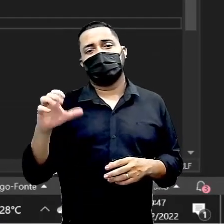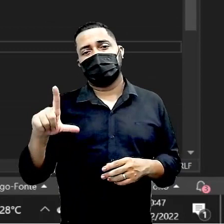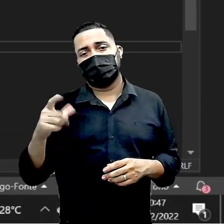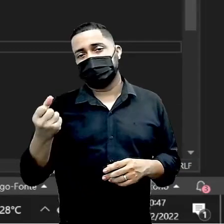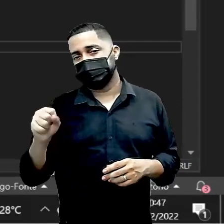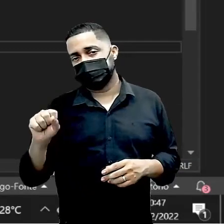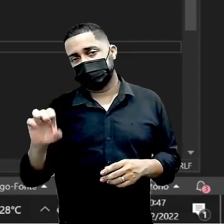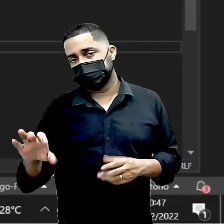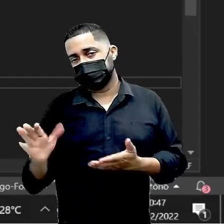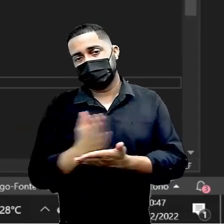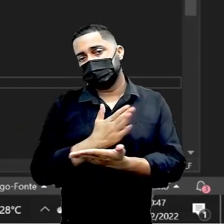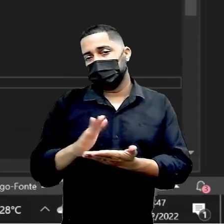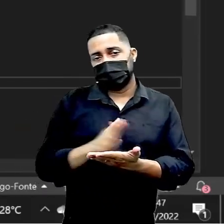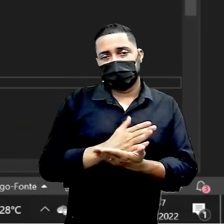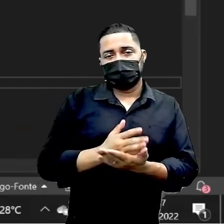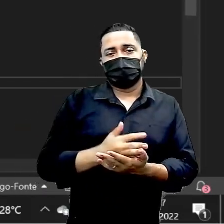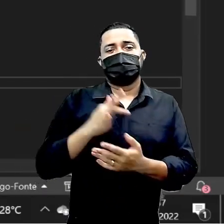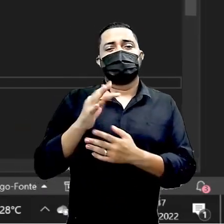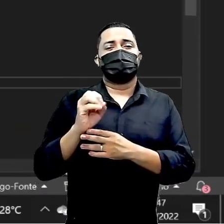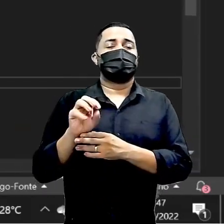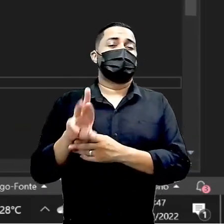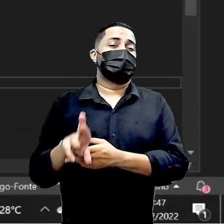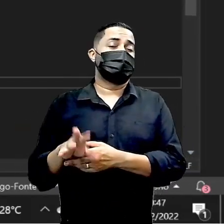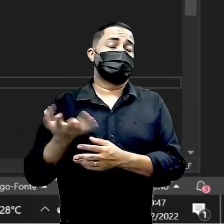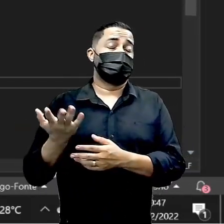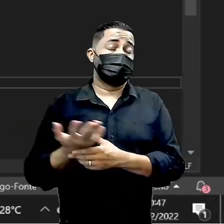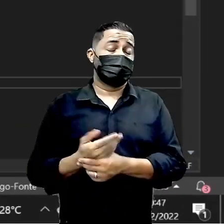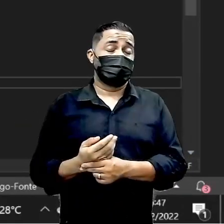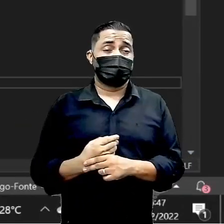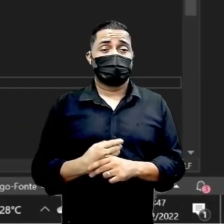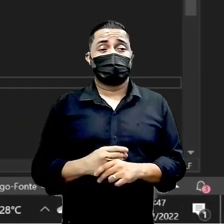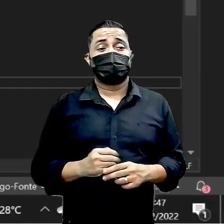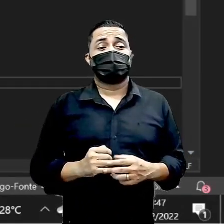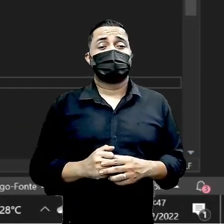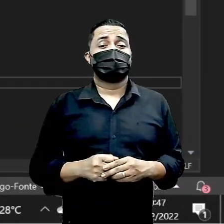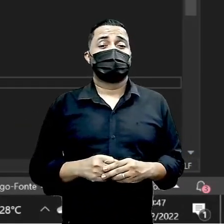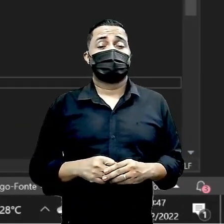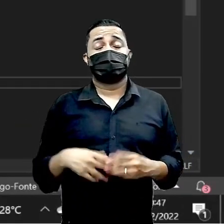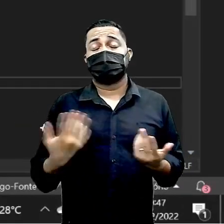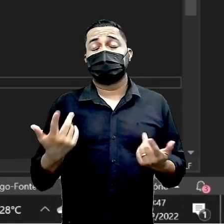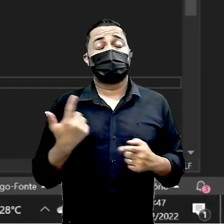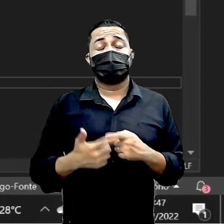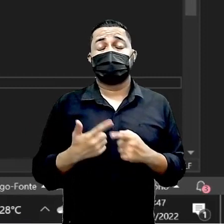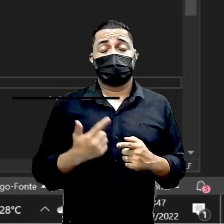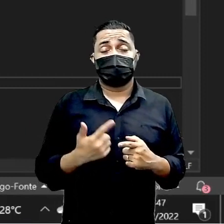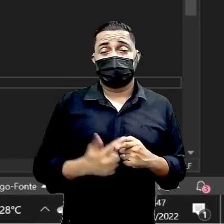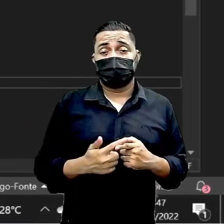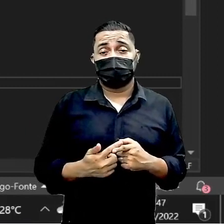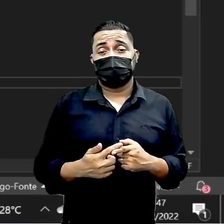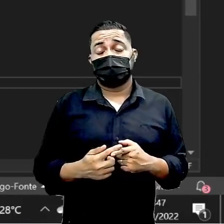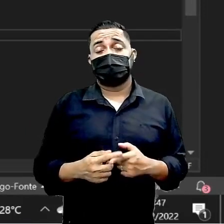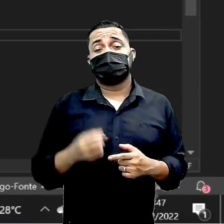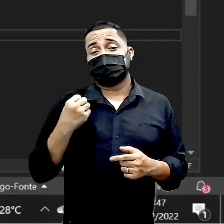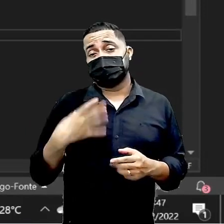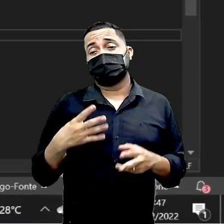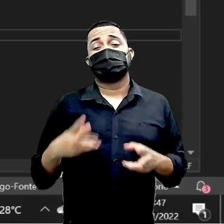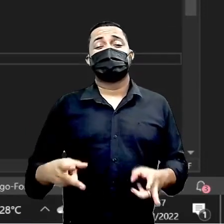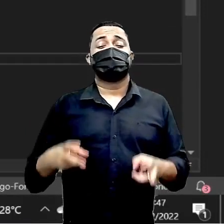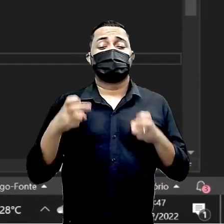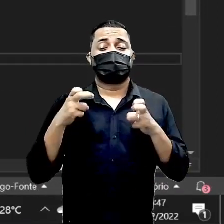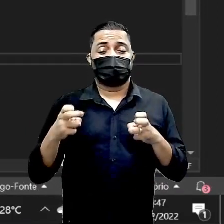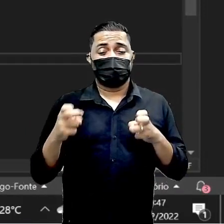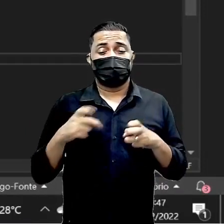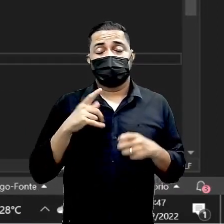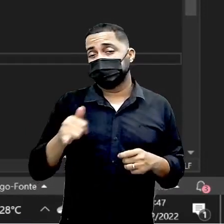uma variável, um for. Vou Até salvar a switch aqui. case, não, para que serve aquilo, né? E é bom perceber